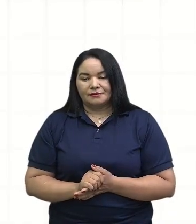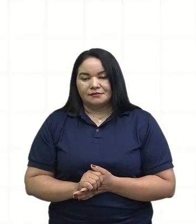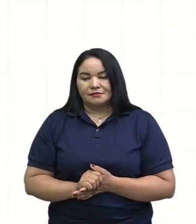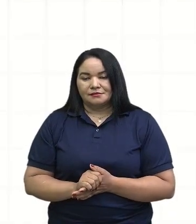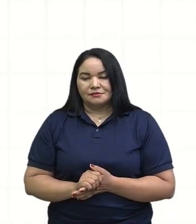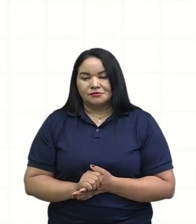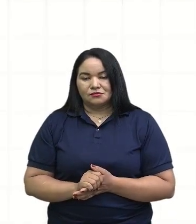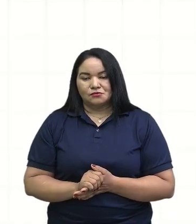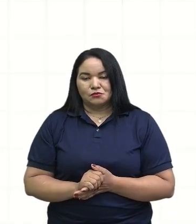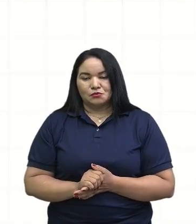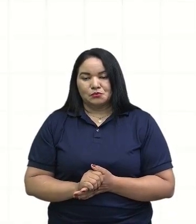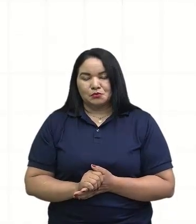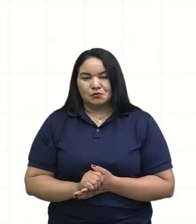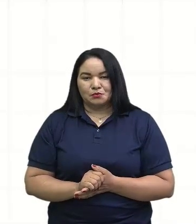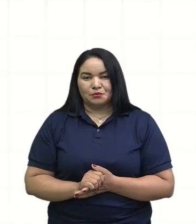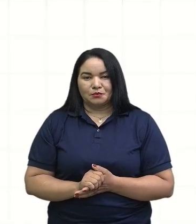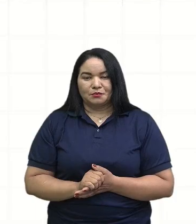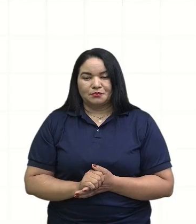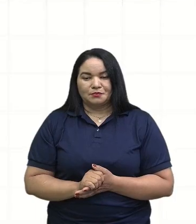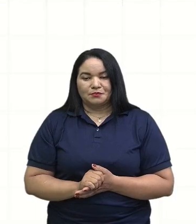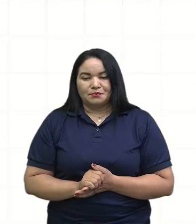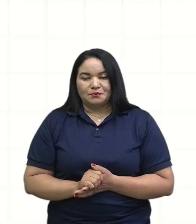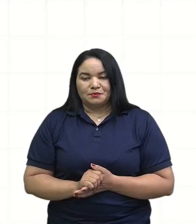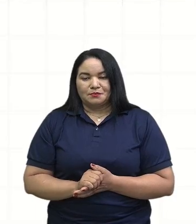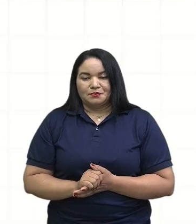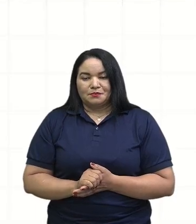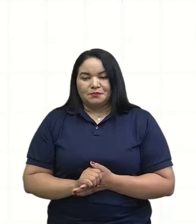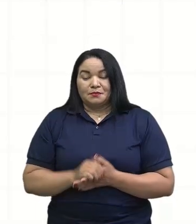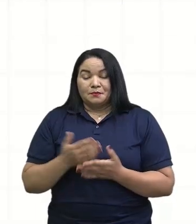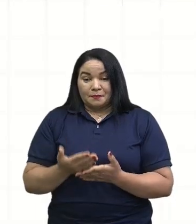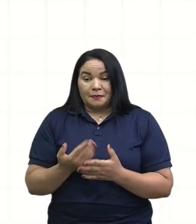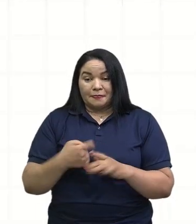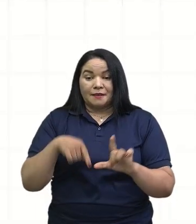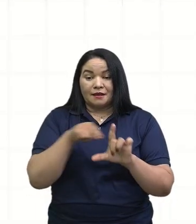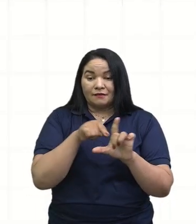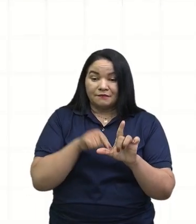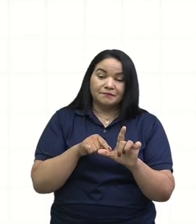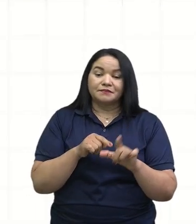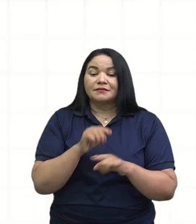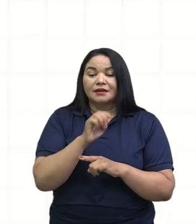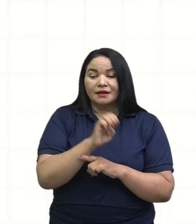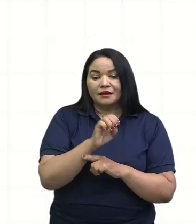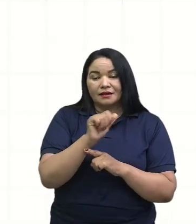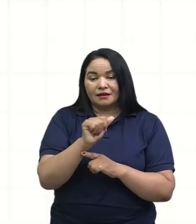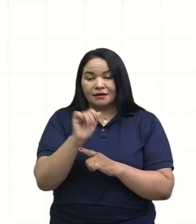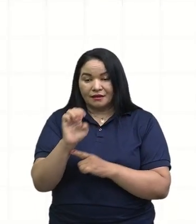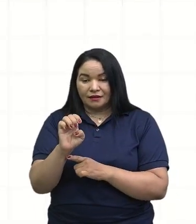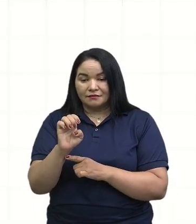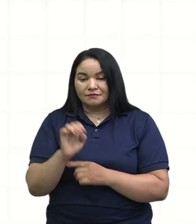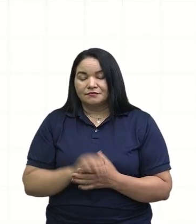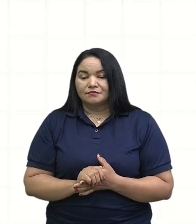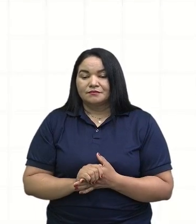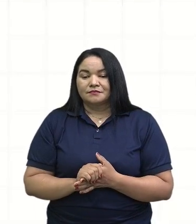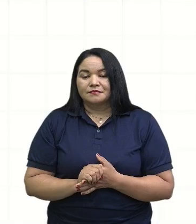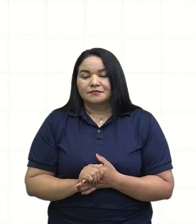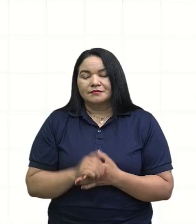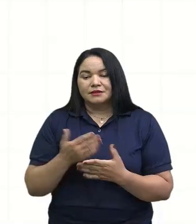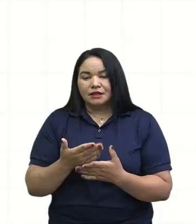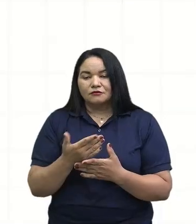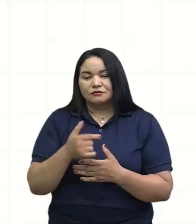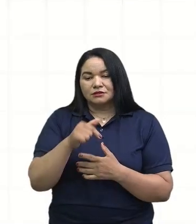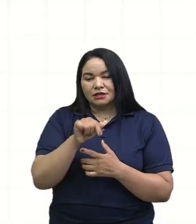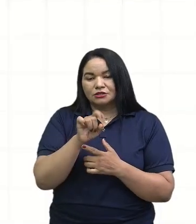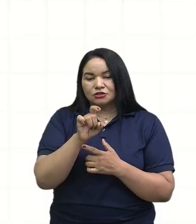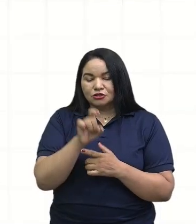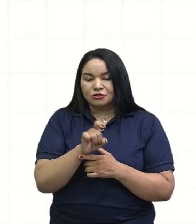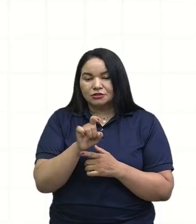pegar aqui. Qual seria o valor do ângulo EAF? Ó, EAF é 7x menos 5.